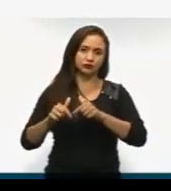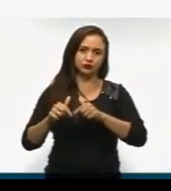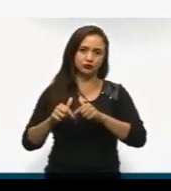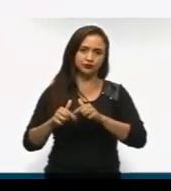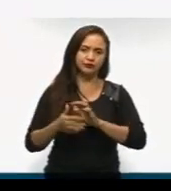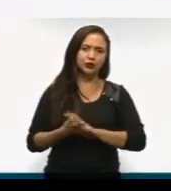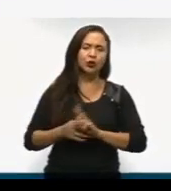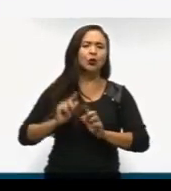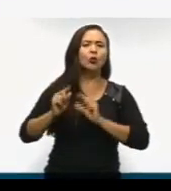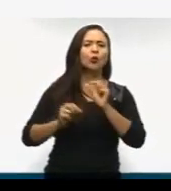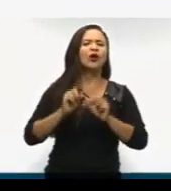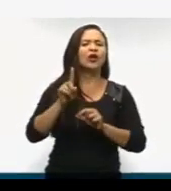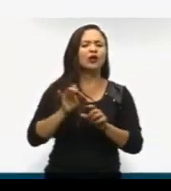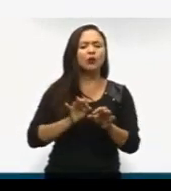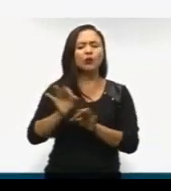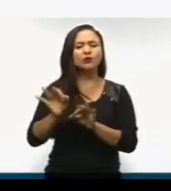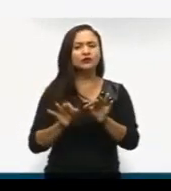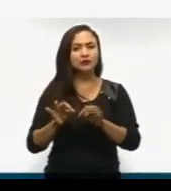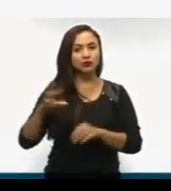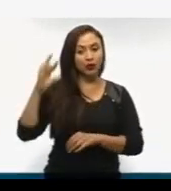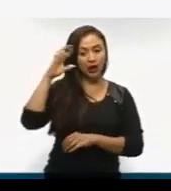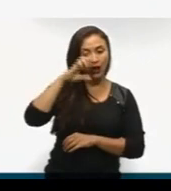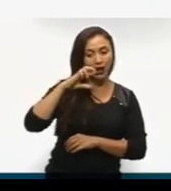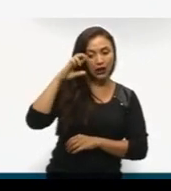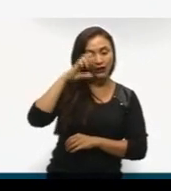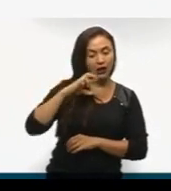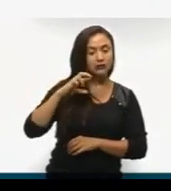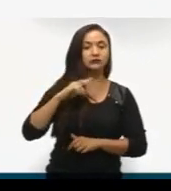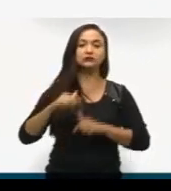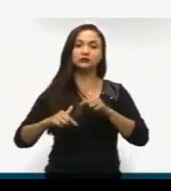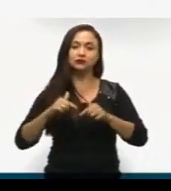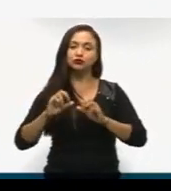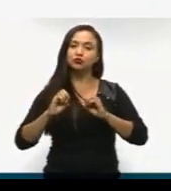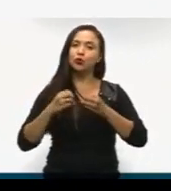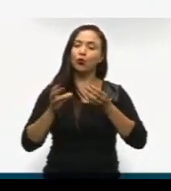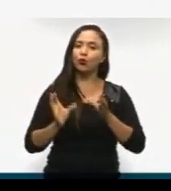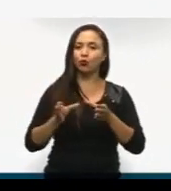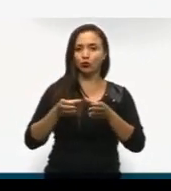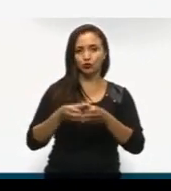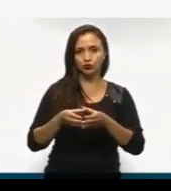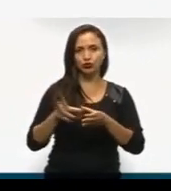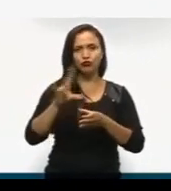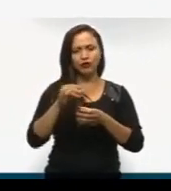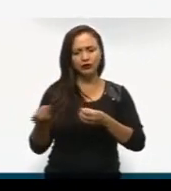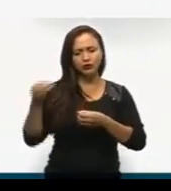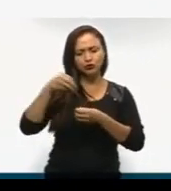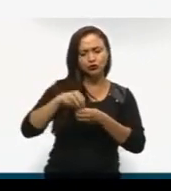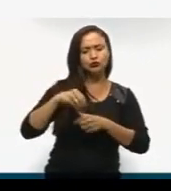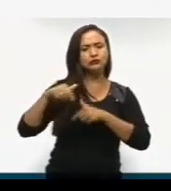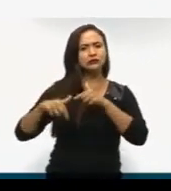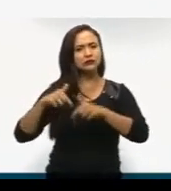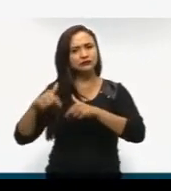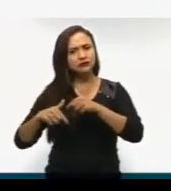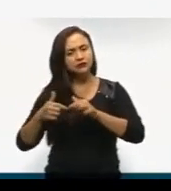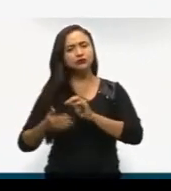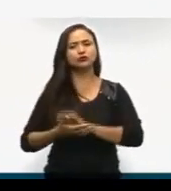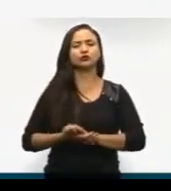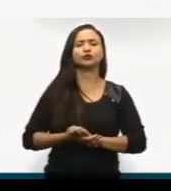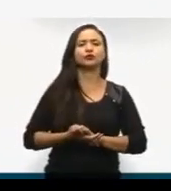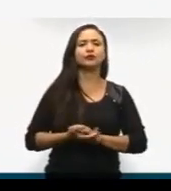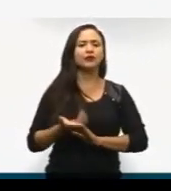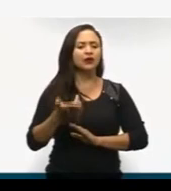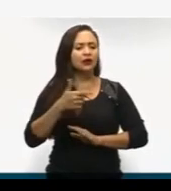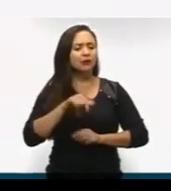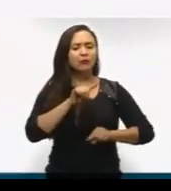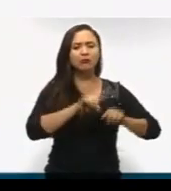Então, o que é o orçamento? É uma análise de uma atividade ou um conjunto, que vai englobar serviços, atividade